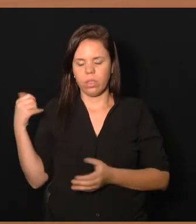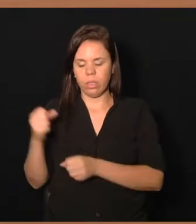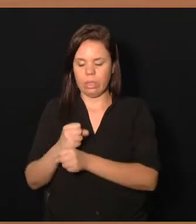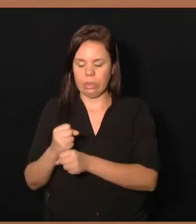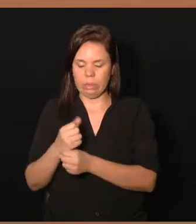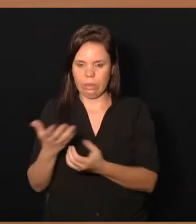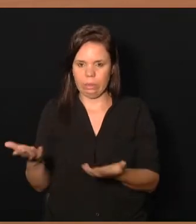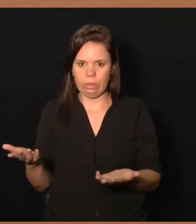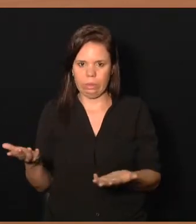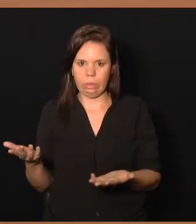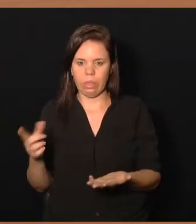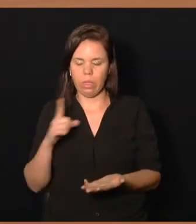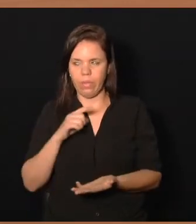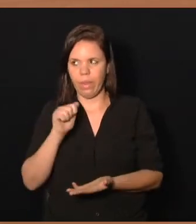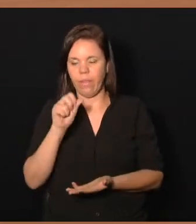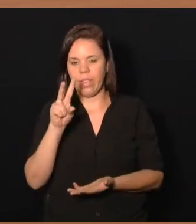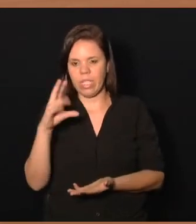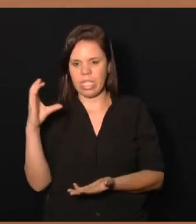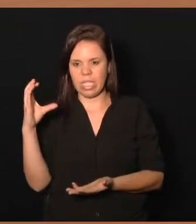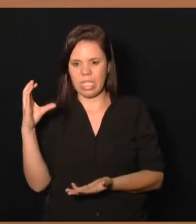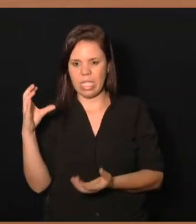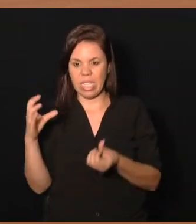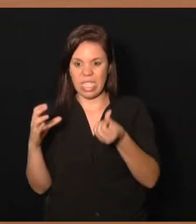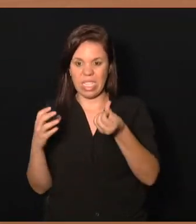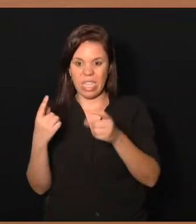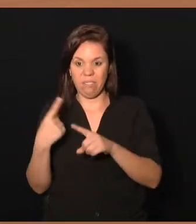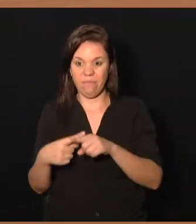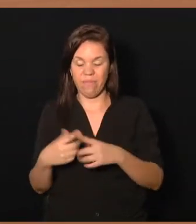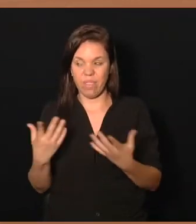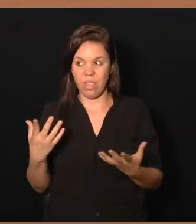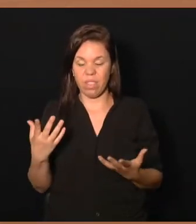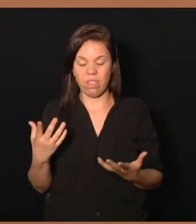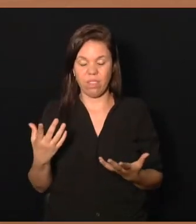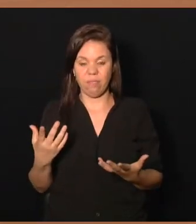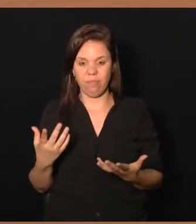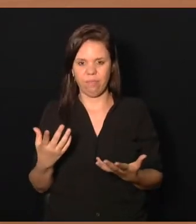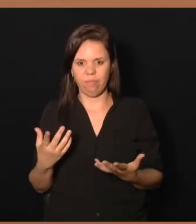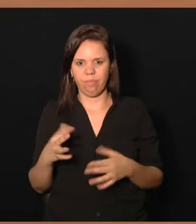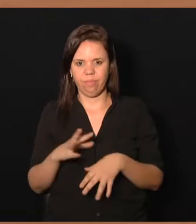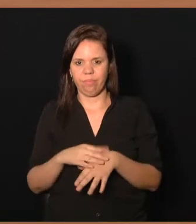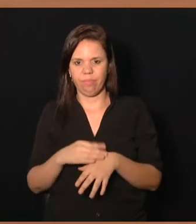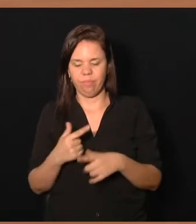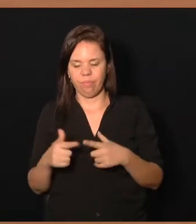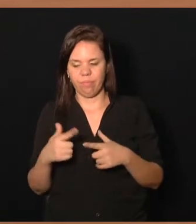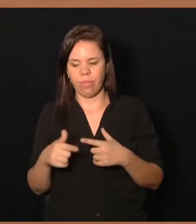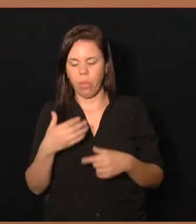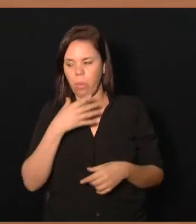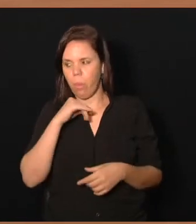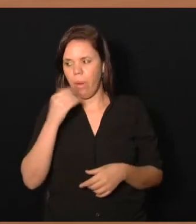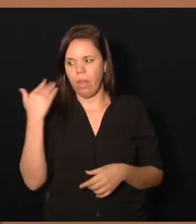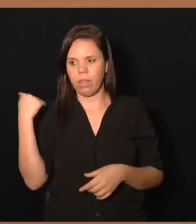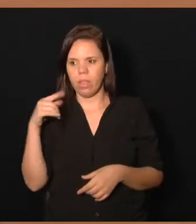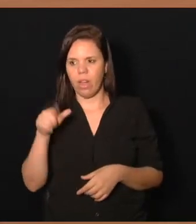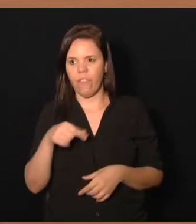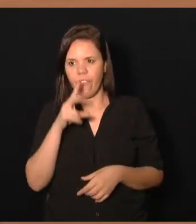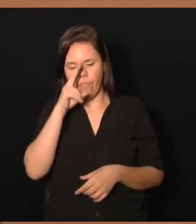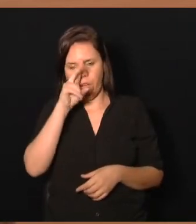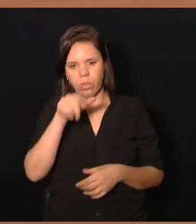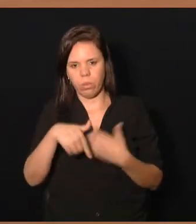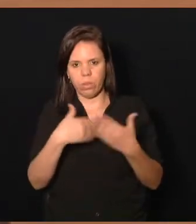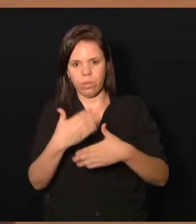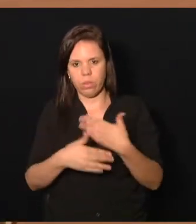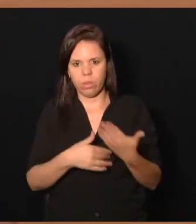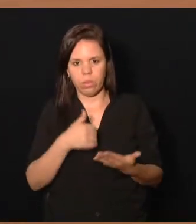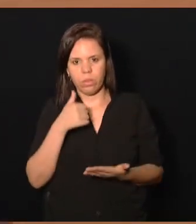AVC, 6 ou 7 AVC, e meu pai era muito forte. A gente pegou uma